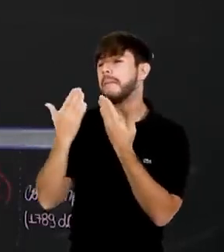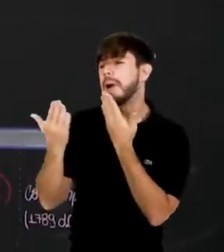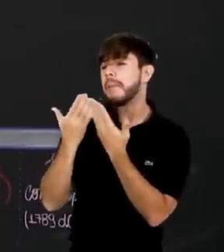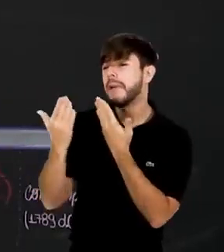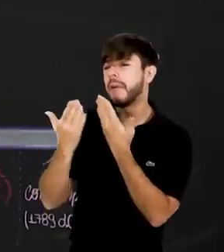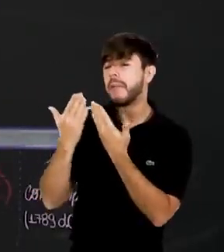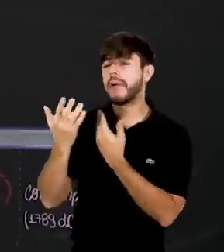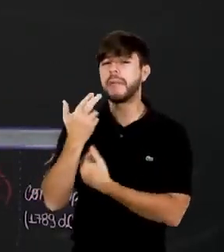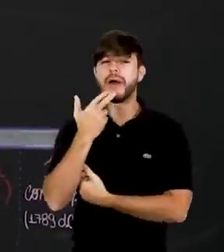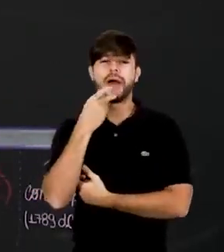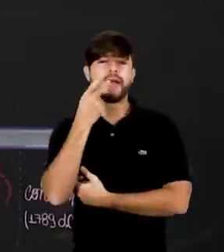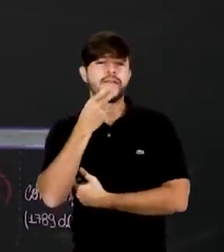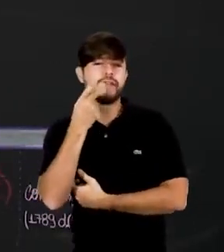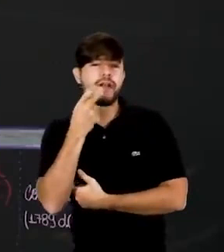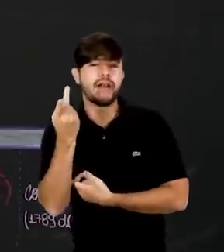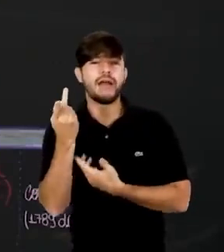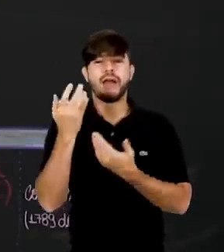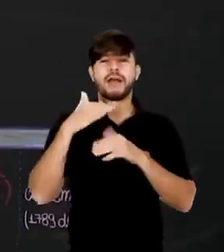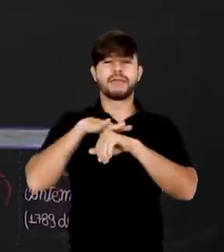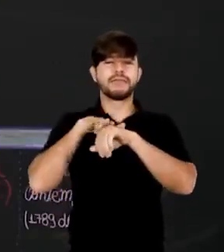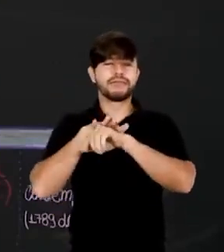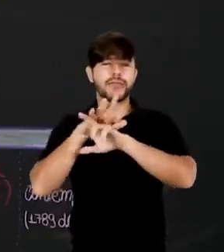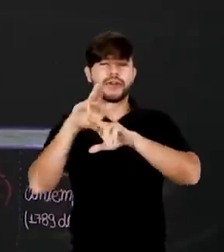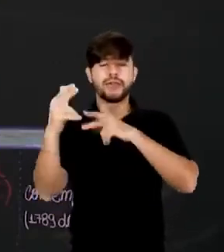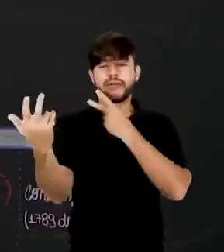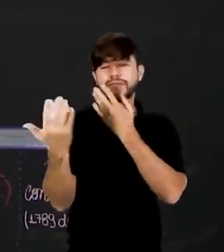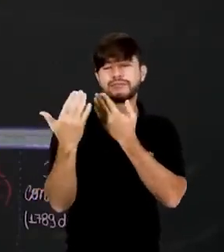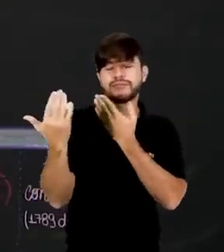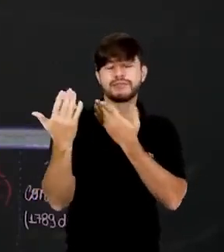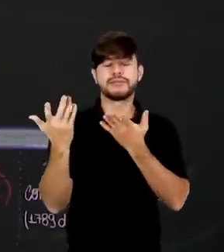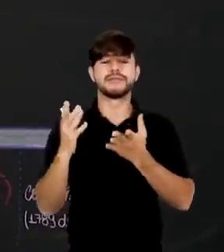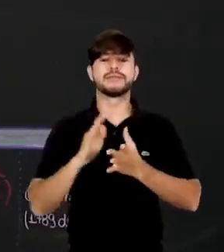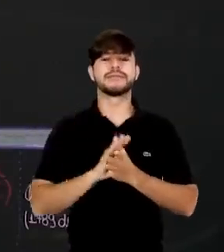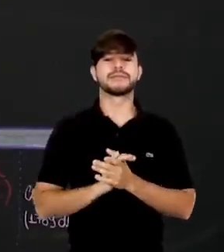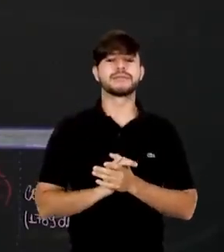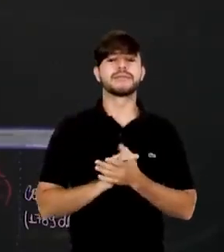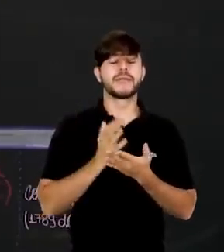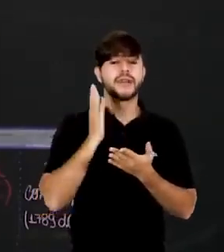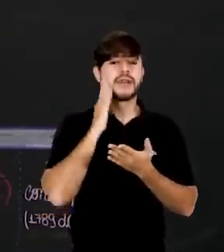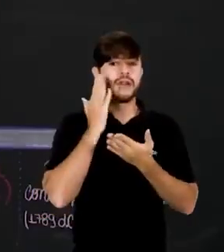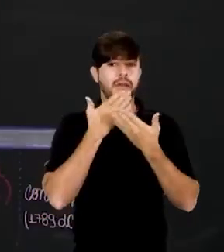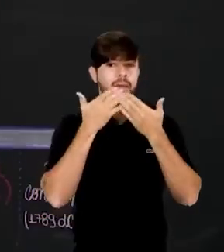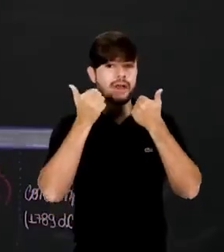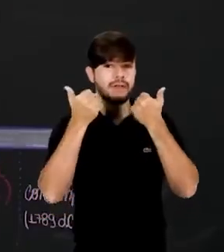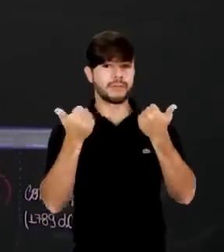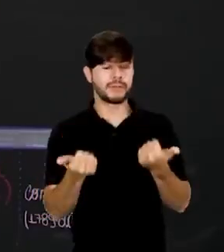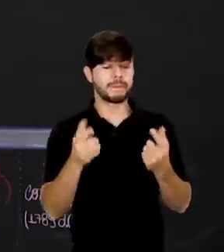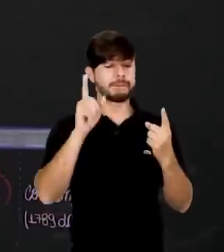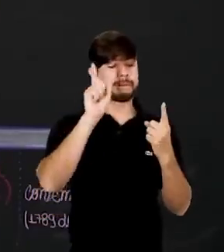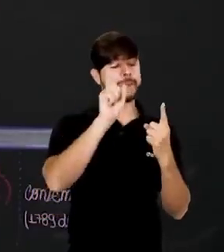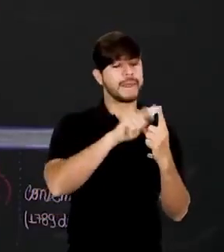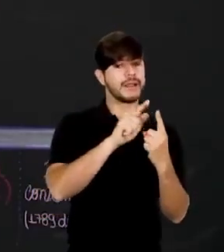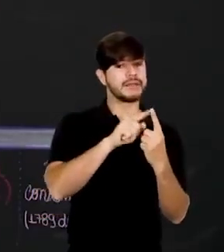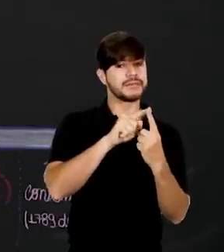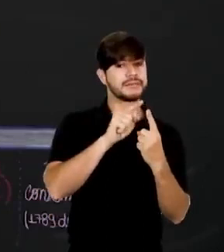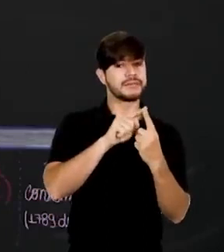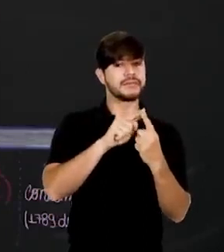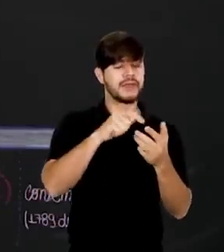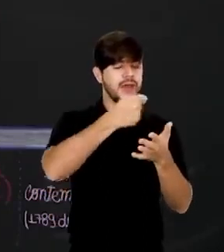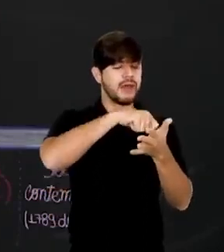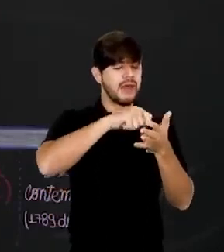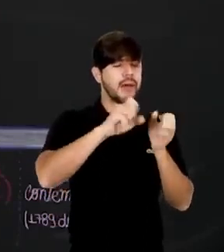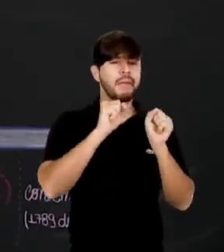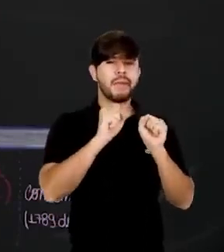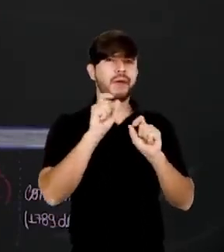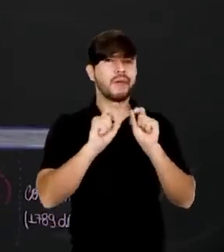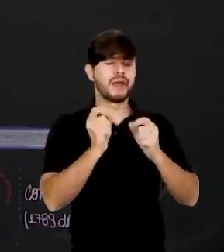um relato oral ou uma conversa entre duas pessoas, de repente. Vamos entender isso melhor. Os escritos podem ser